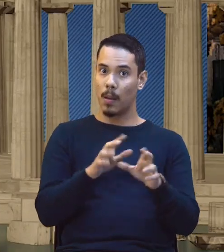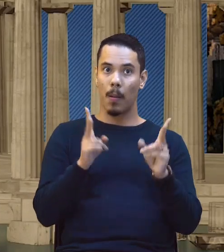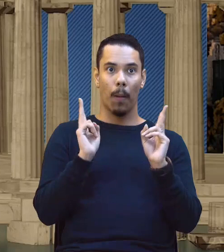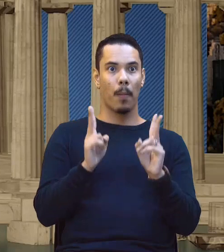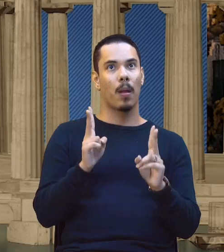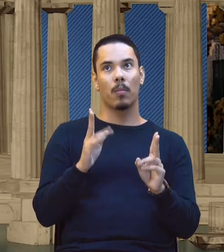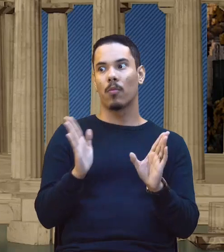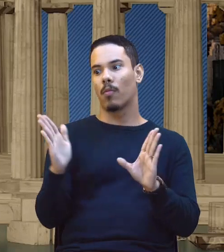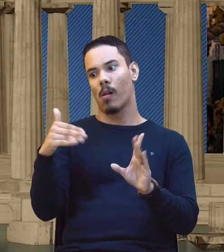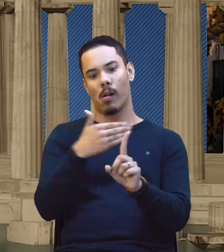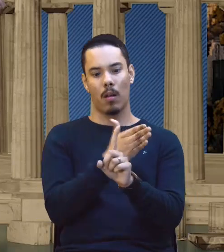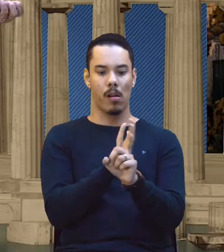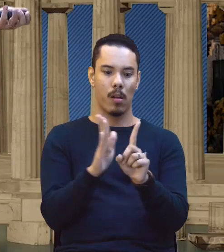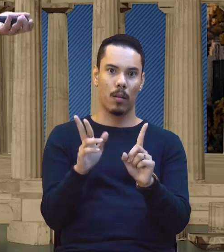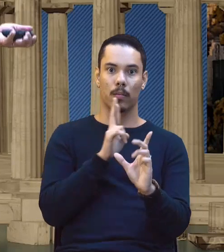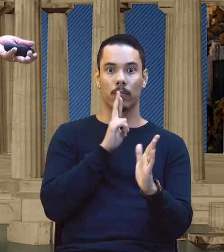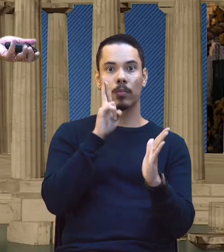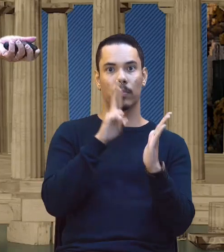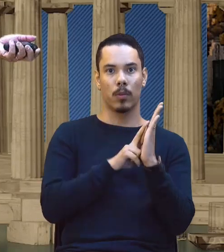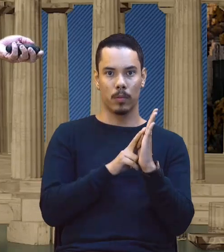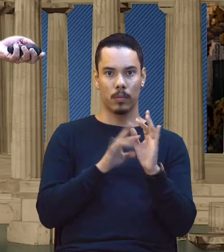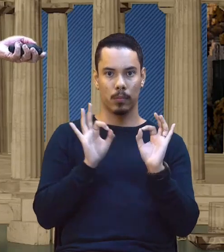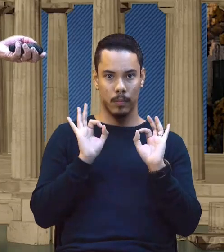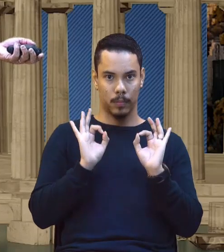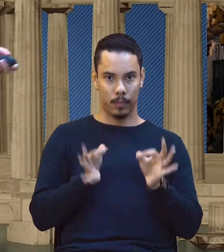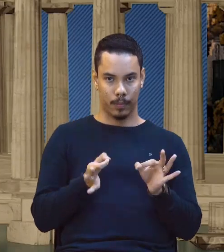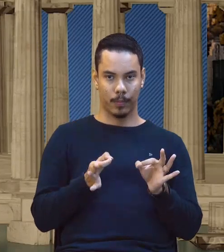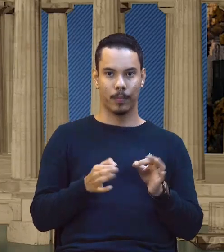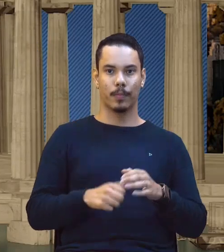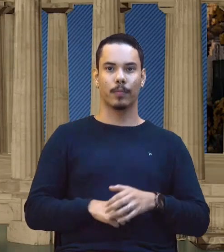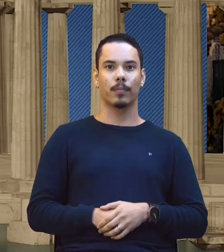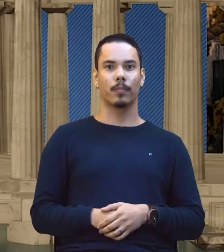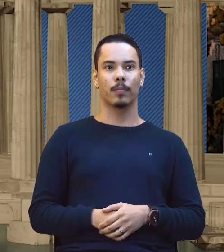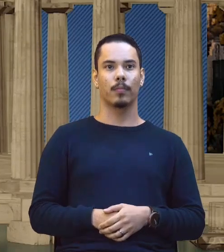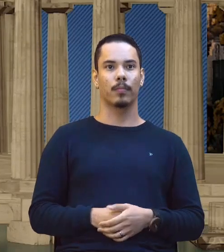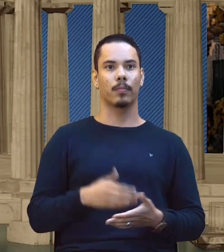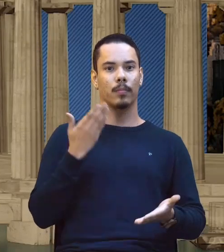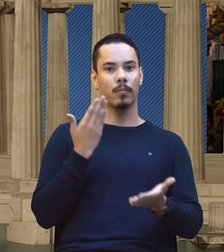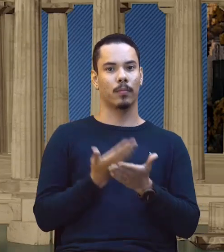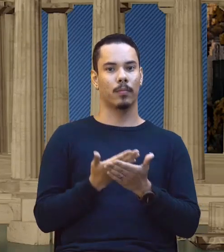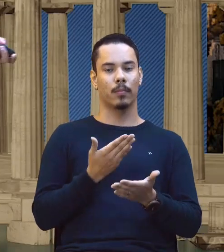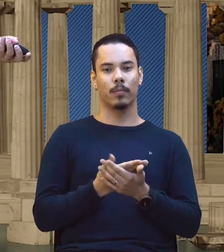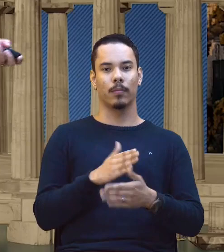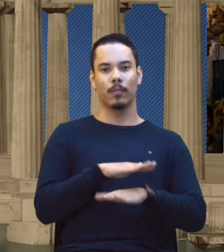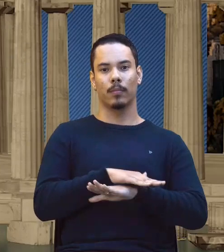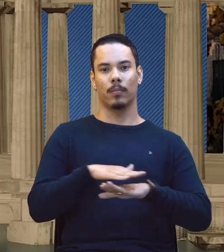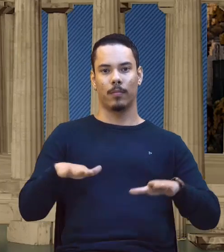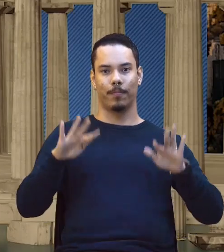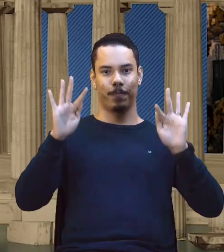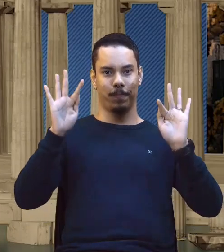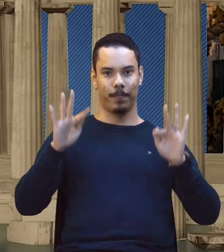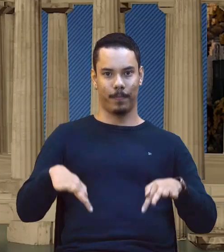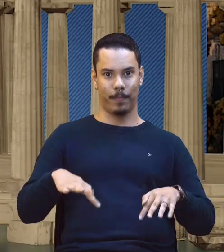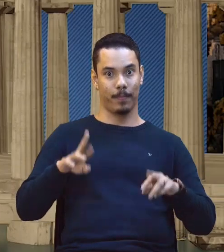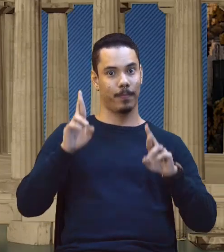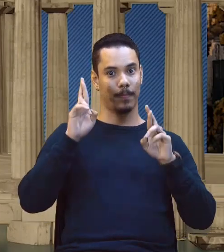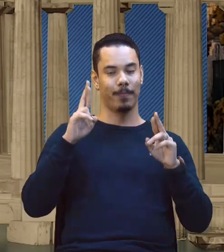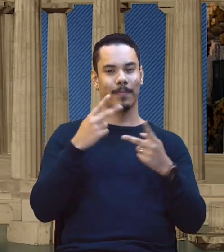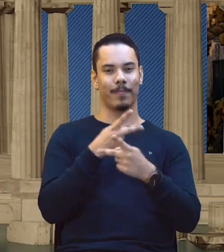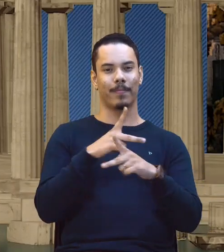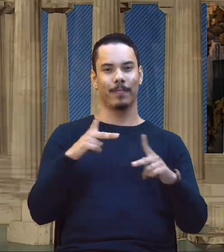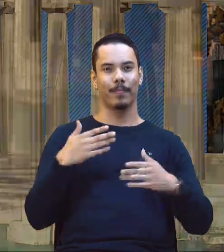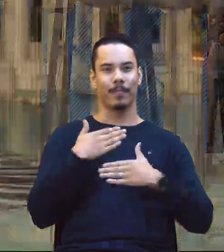uma outra resposta. E olha só, pessoal, a aula está encerrando. Eu espero que vocês tenham gostado dessa